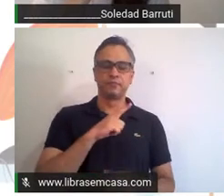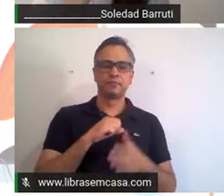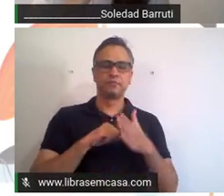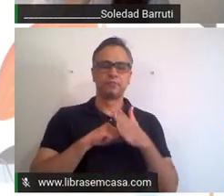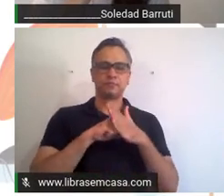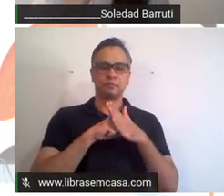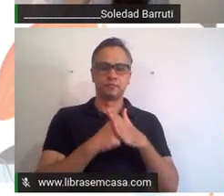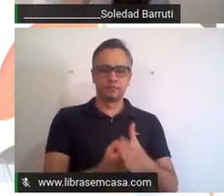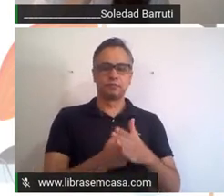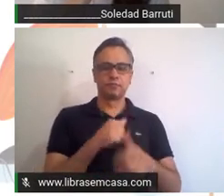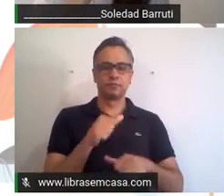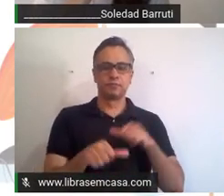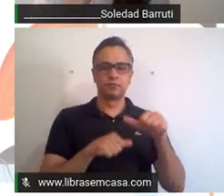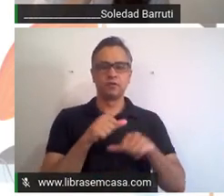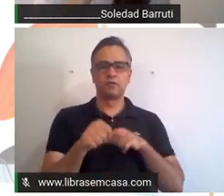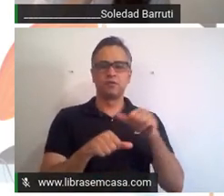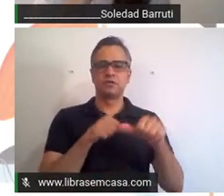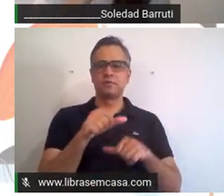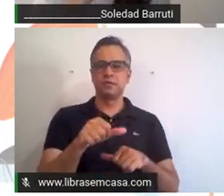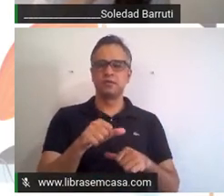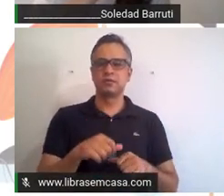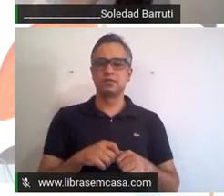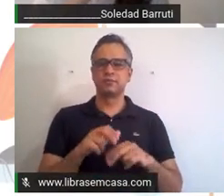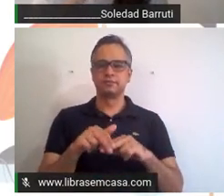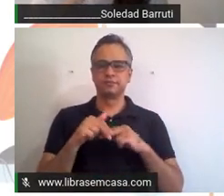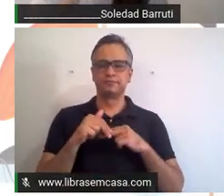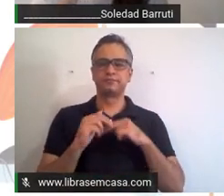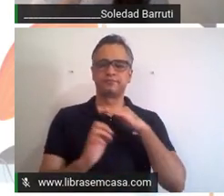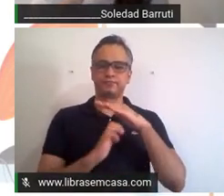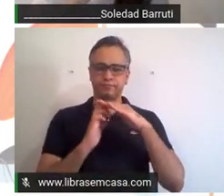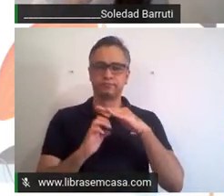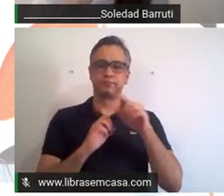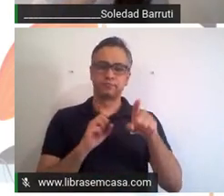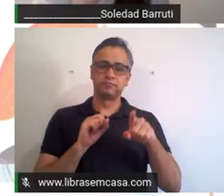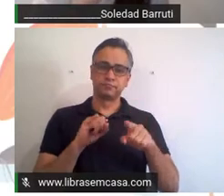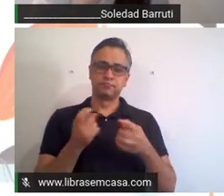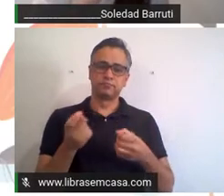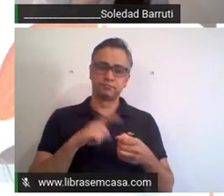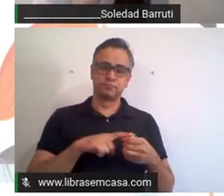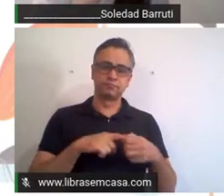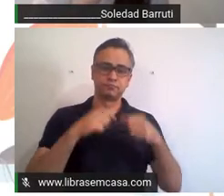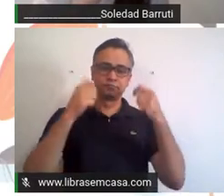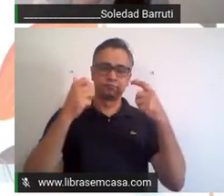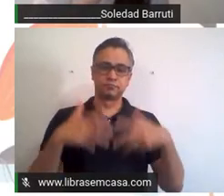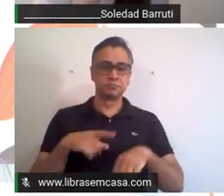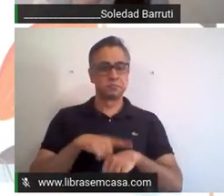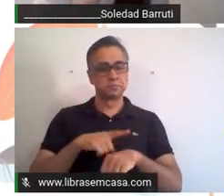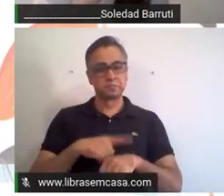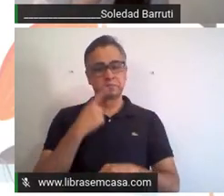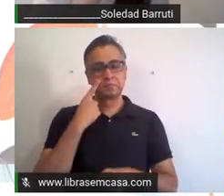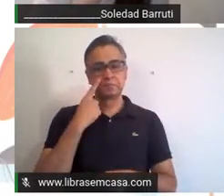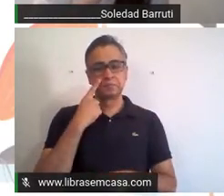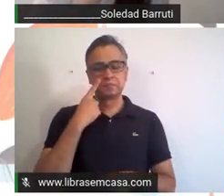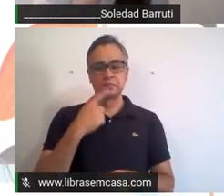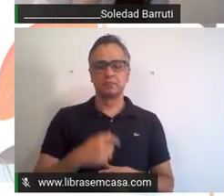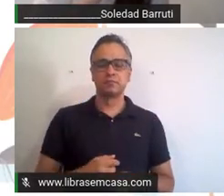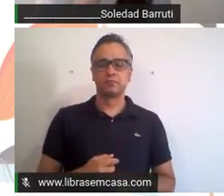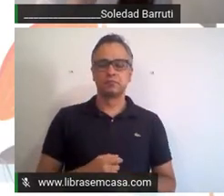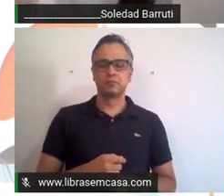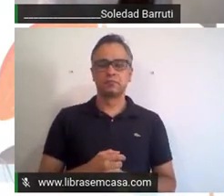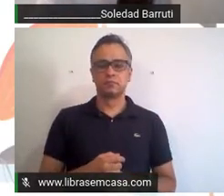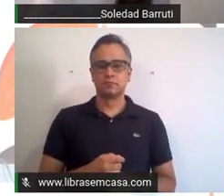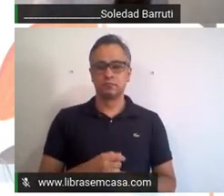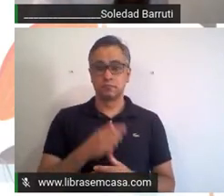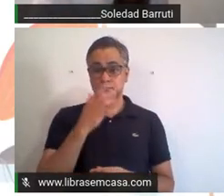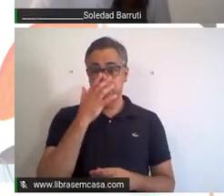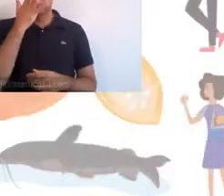às mudanças por parte das corporações. Então, se depois a gente puder voltar a esse ponto também, vamos ver se a gente tem tempo. Paulo, vieram